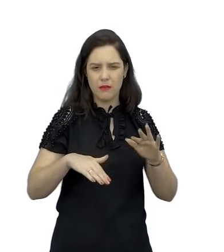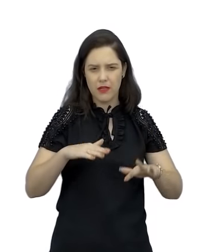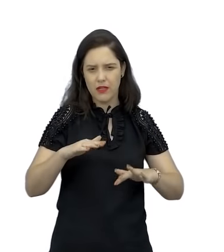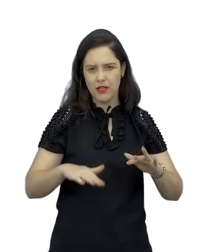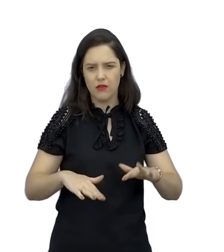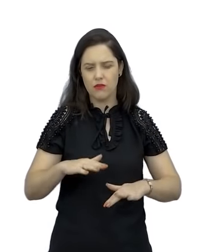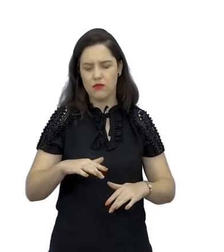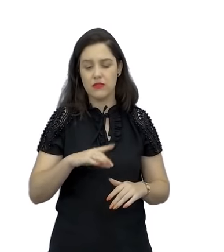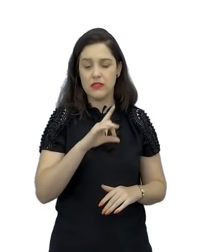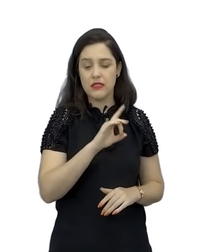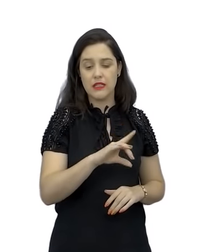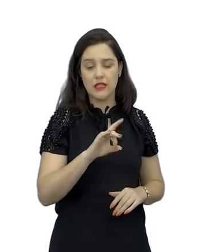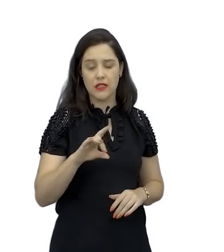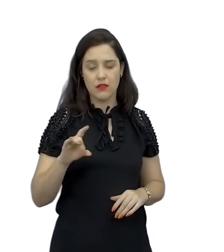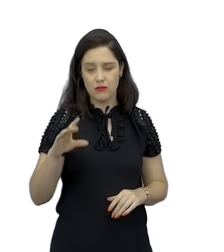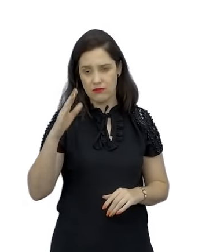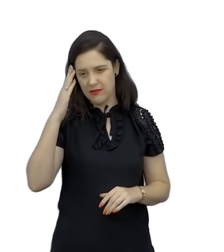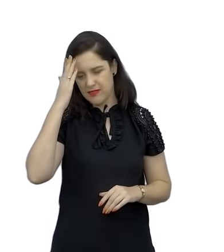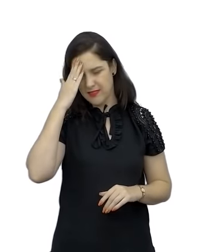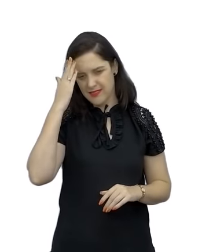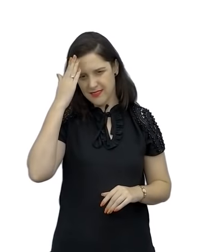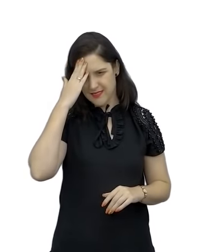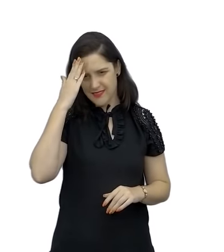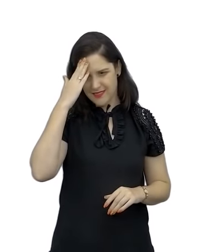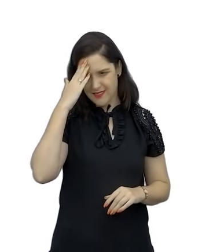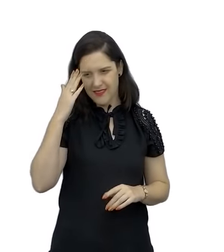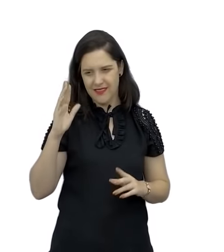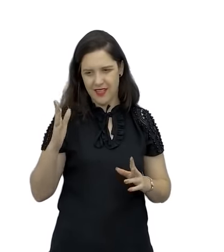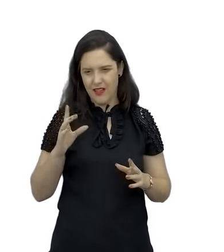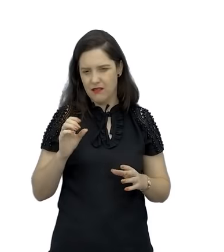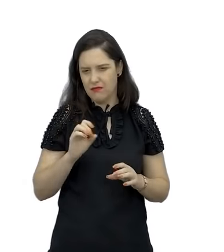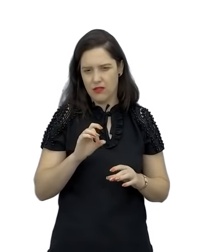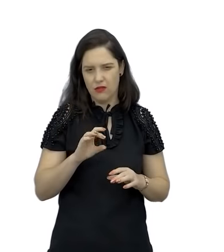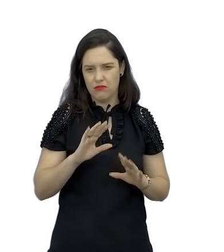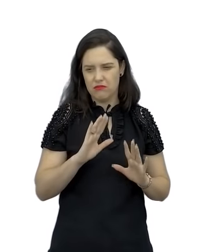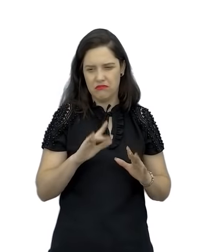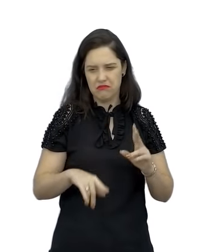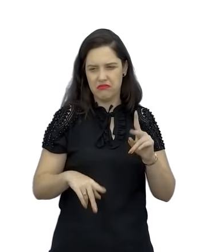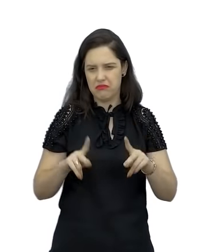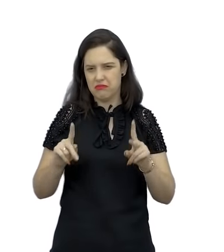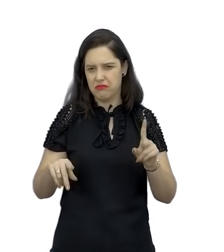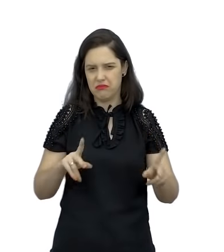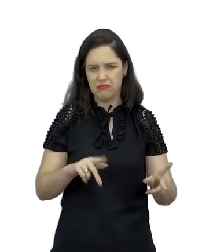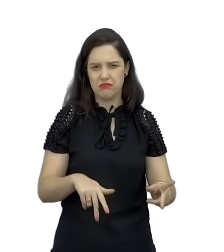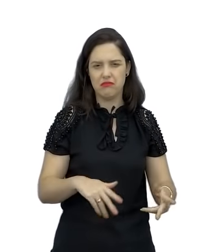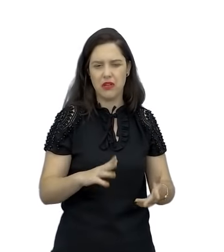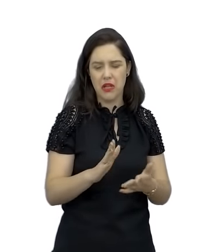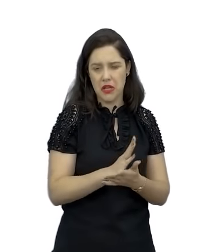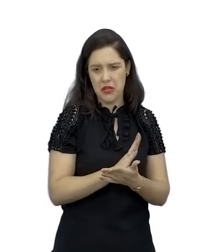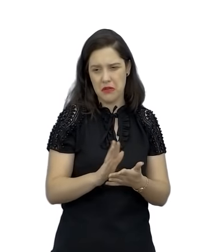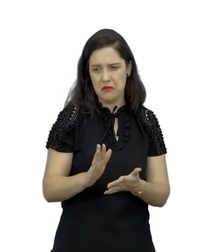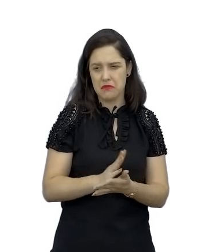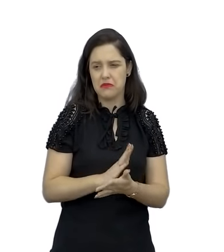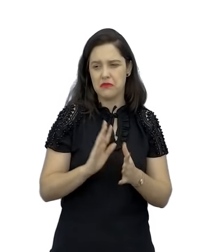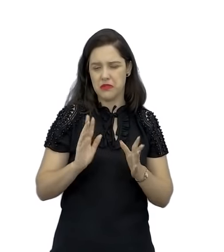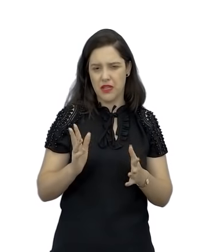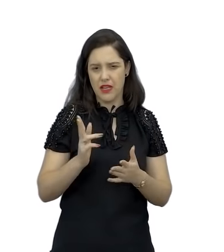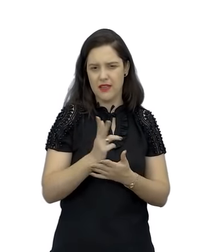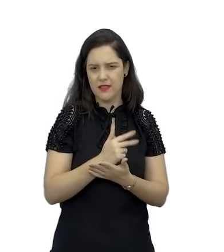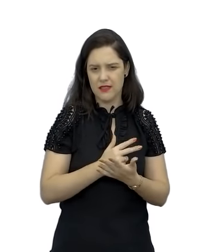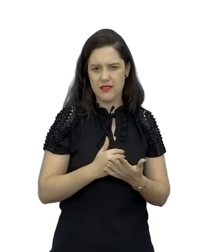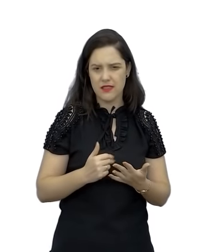que cada aluno saiba, né, cada um vai fazer de uma forma. Tem alunos que tenho certeza que vão desenhar, fazer um